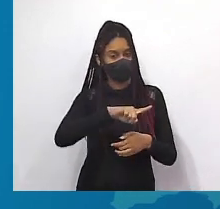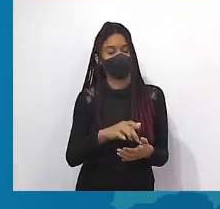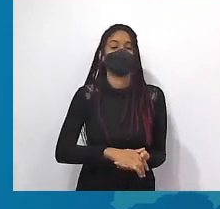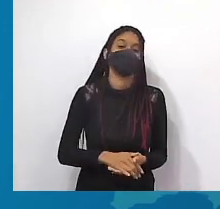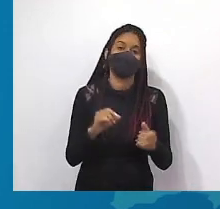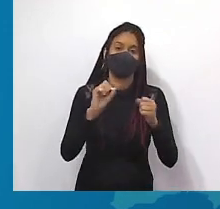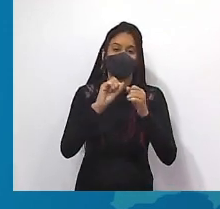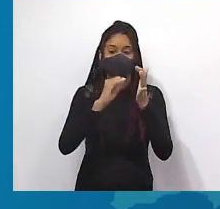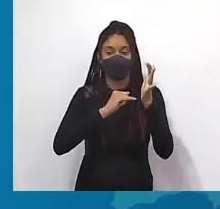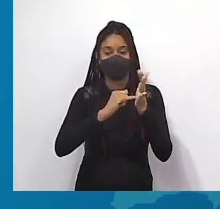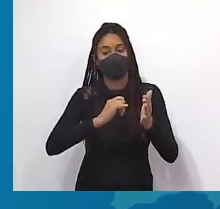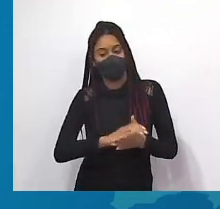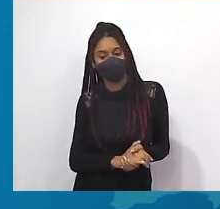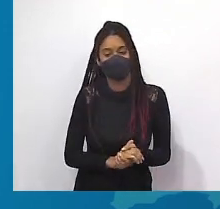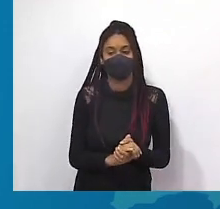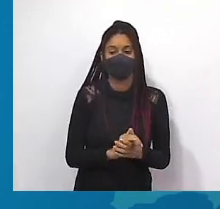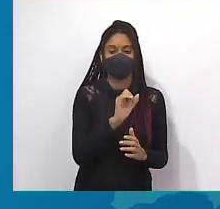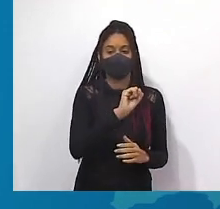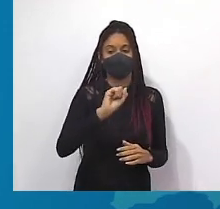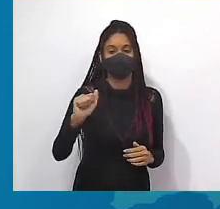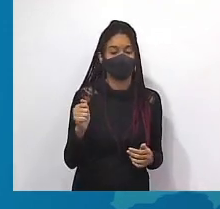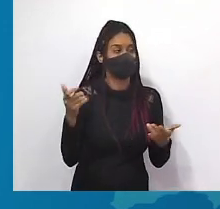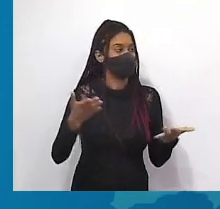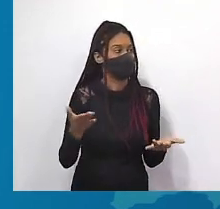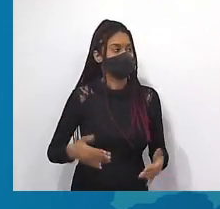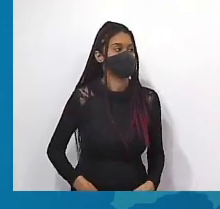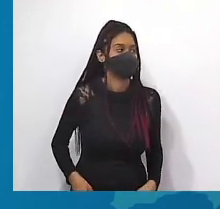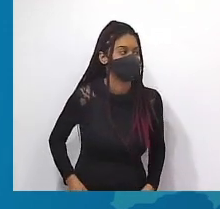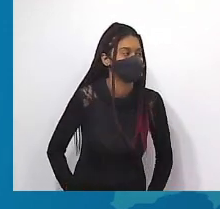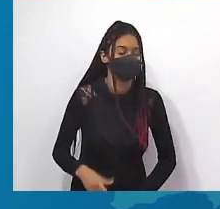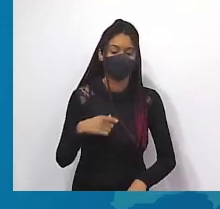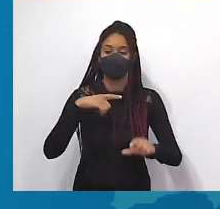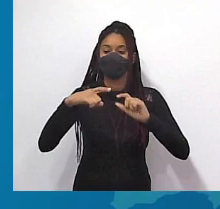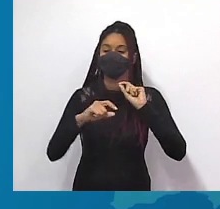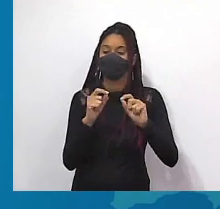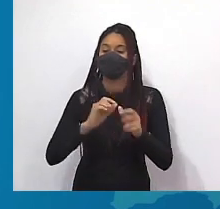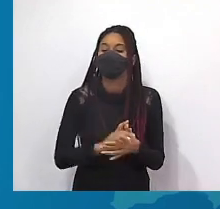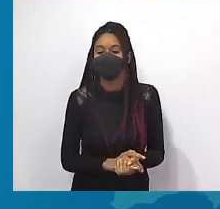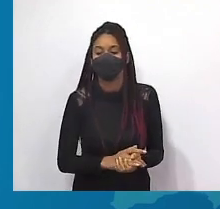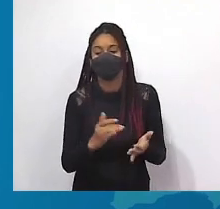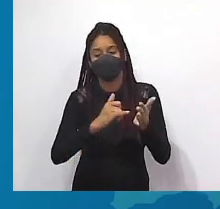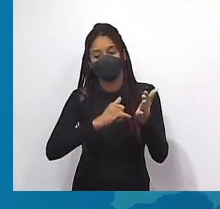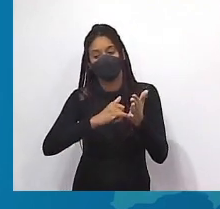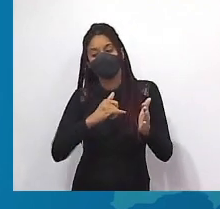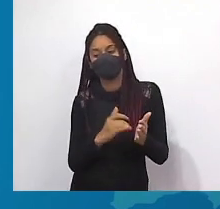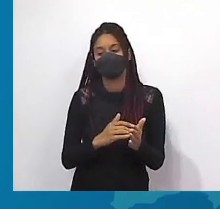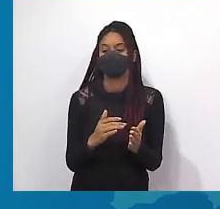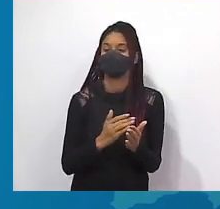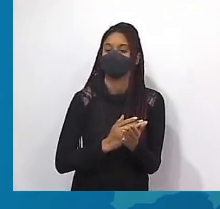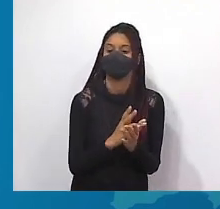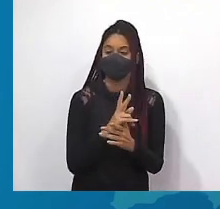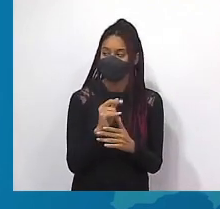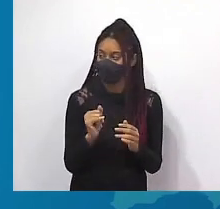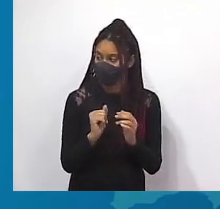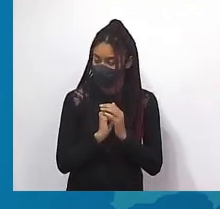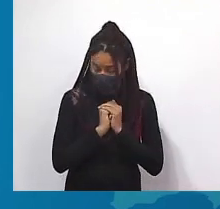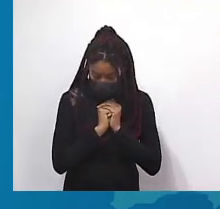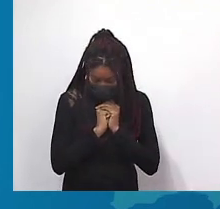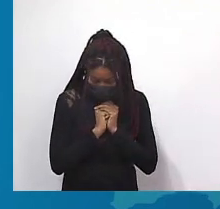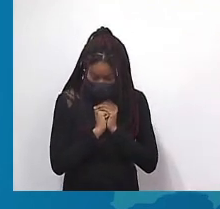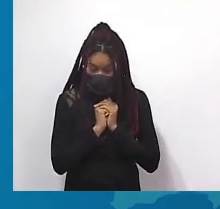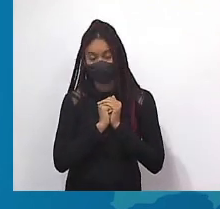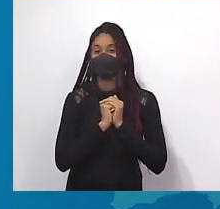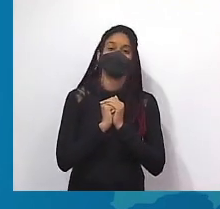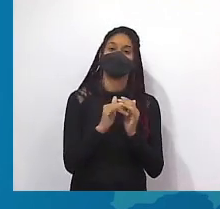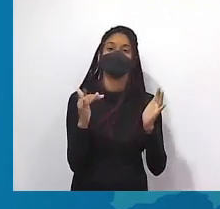fazerem a inscrição do vestibular seriado aí da UPE, o SSA, né? As inscrições vão estar abertas até